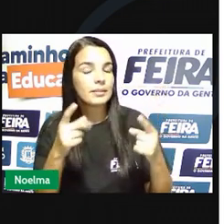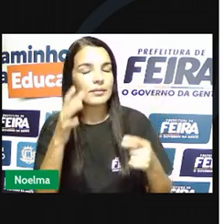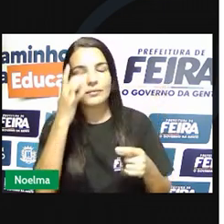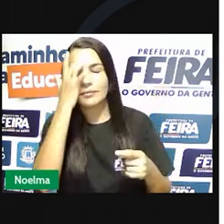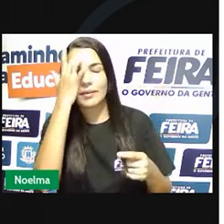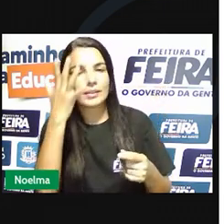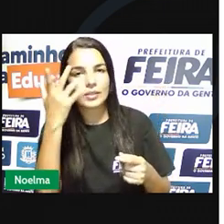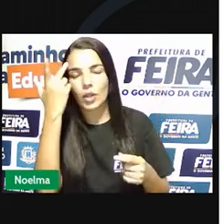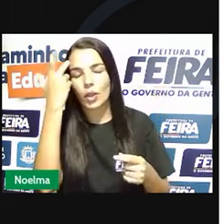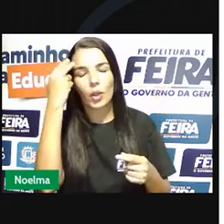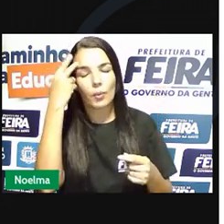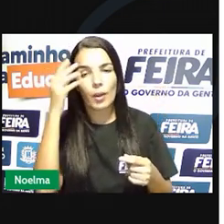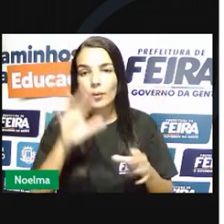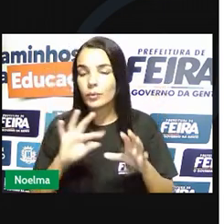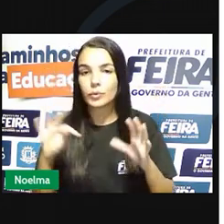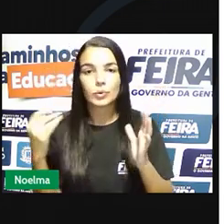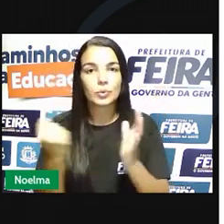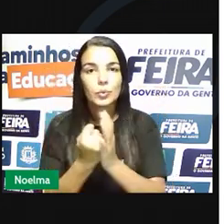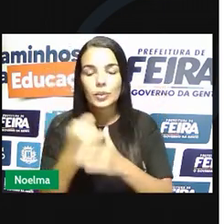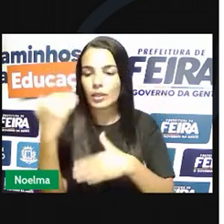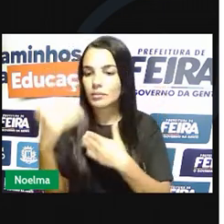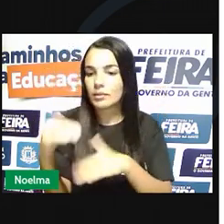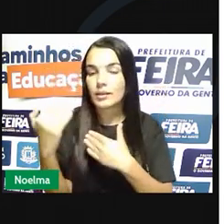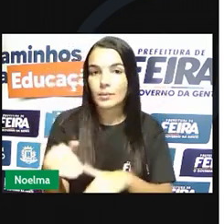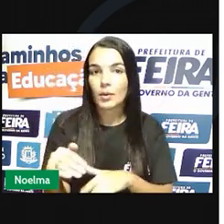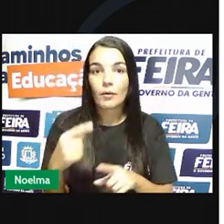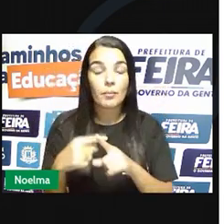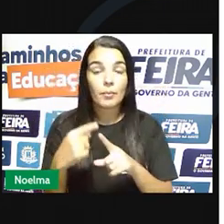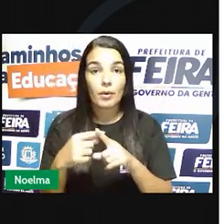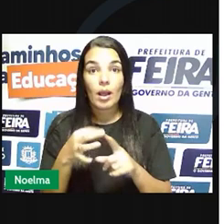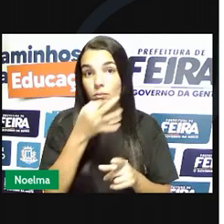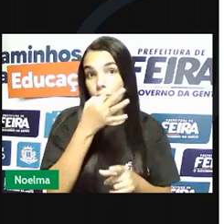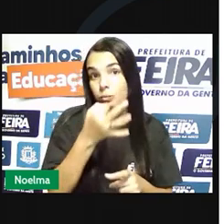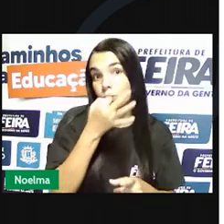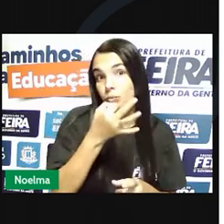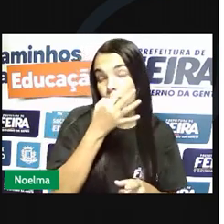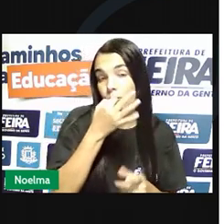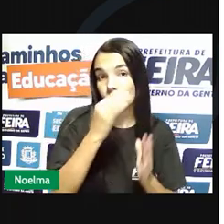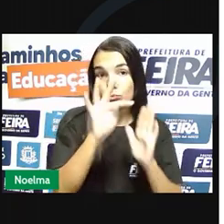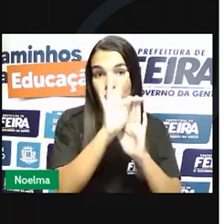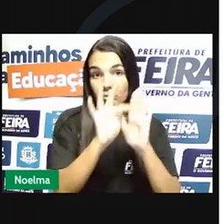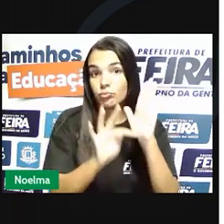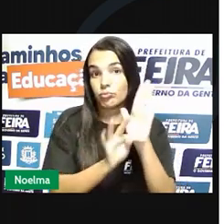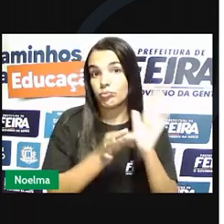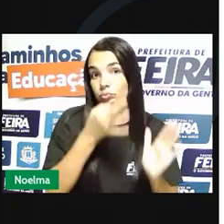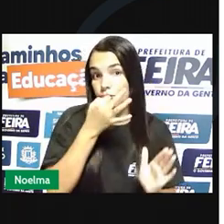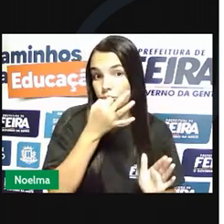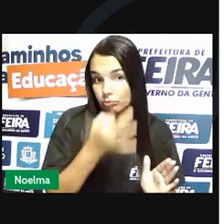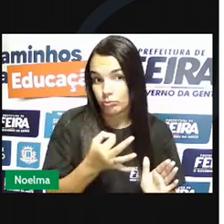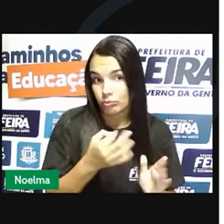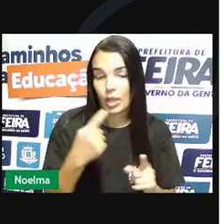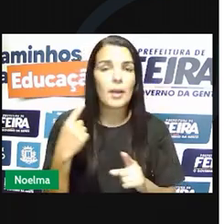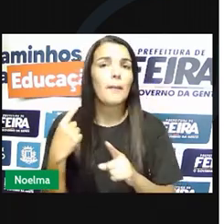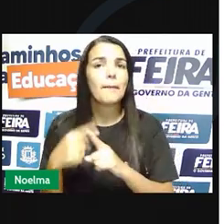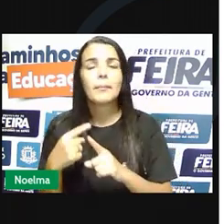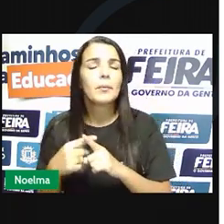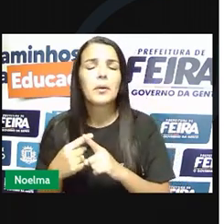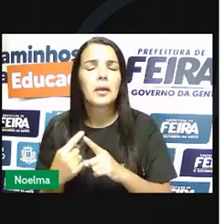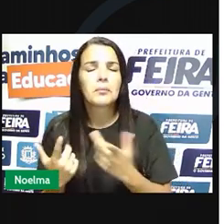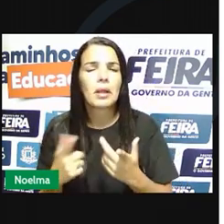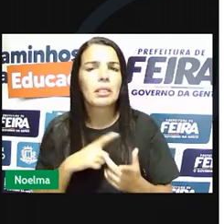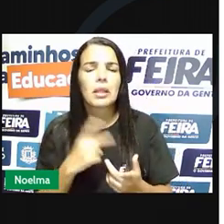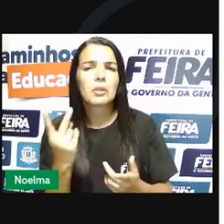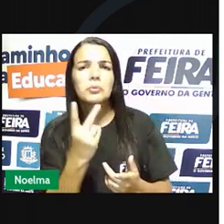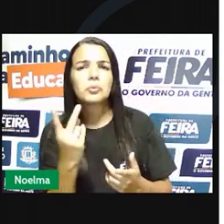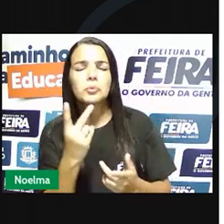redação. Dissertação de que tipo? Dissertação argumentativa, normalmente, certo? Mas por que toda dissertação argumentativa? Porque a dissertação tem dois